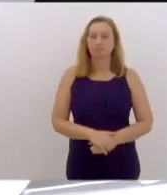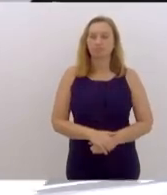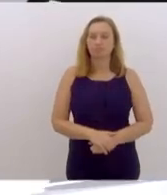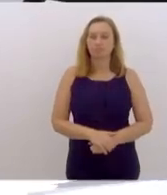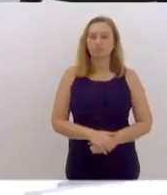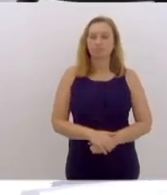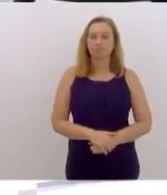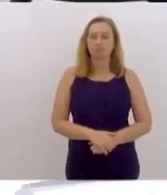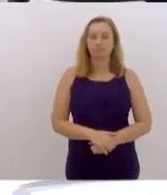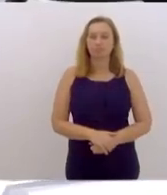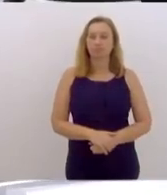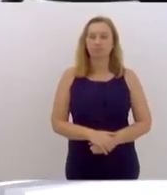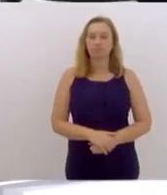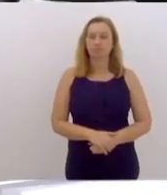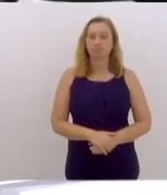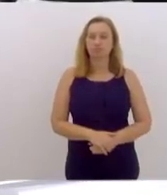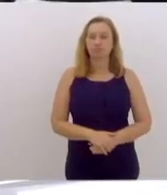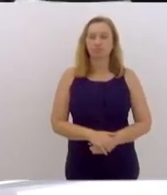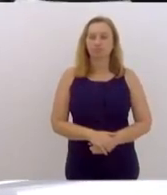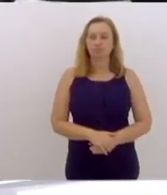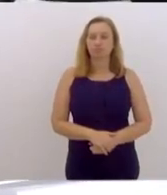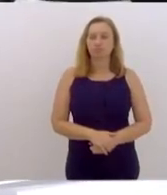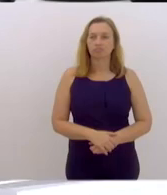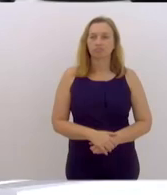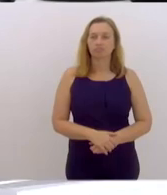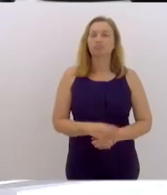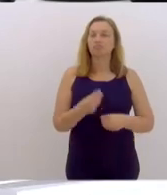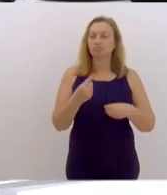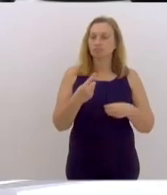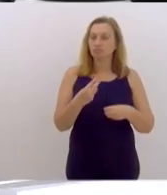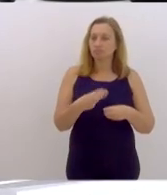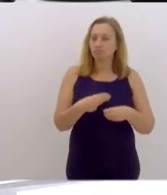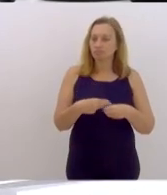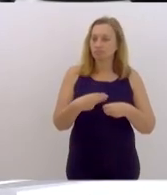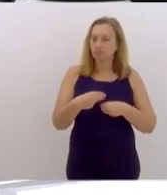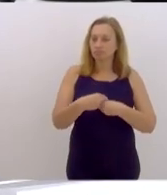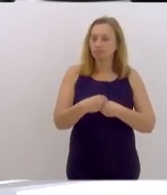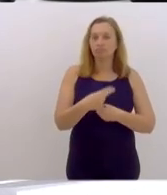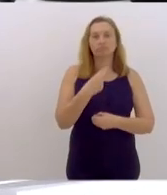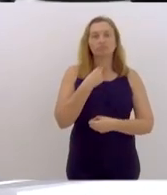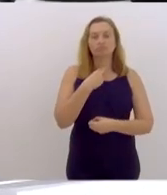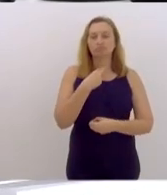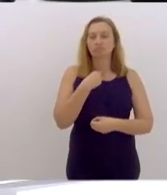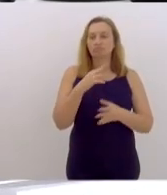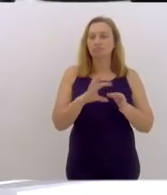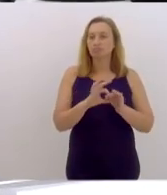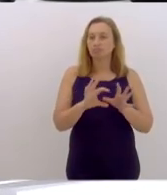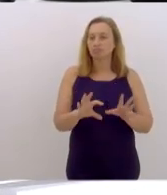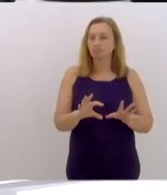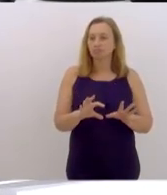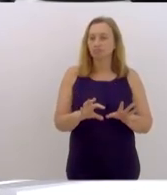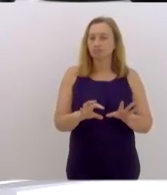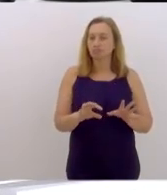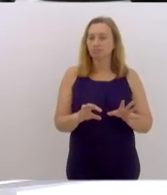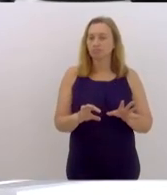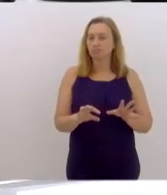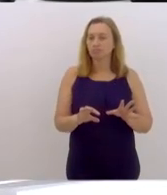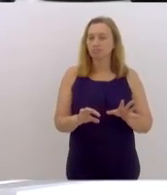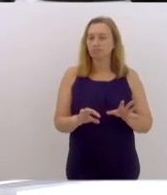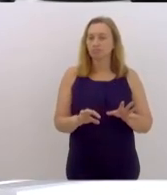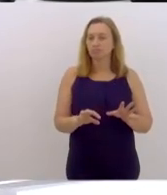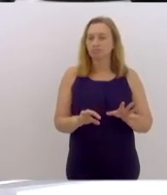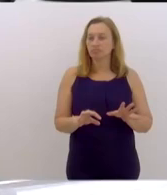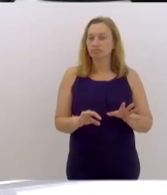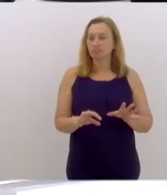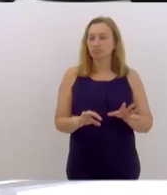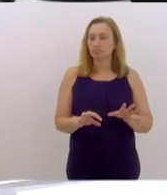e assim como os municípios não podem permitir construção